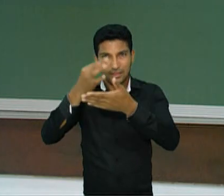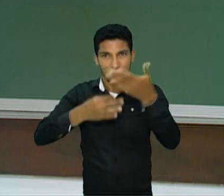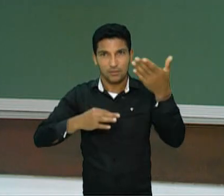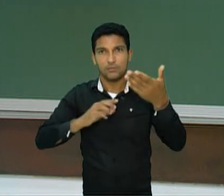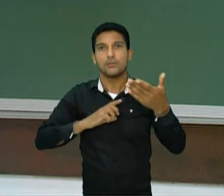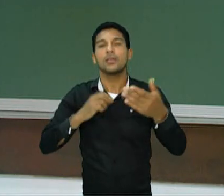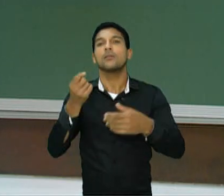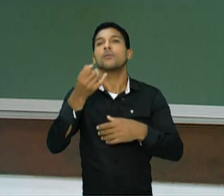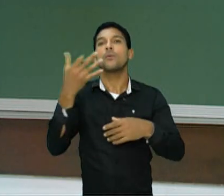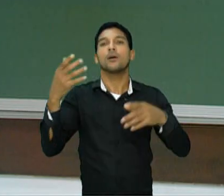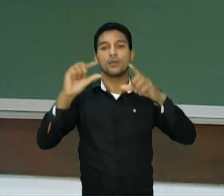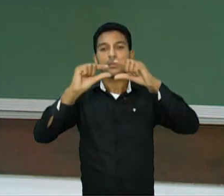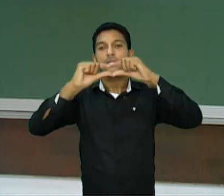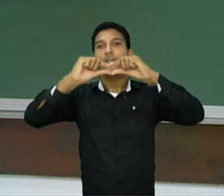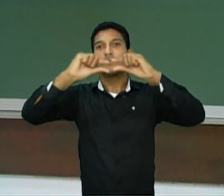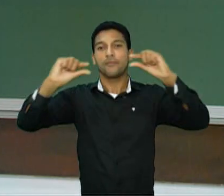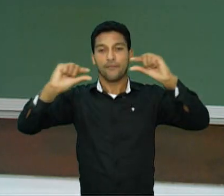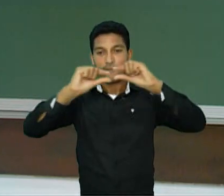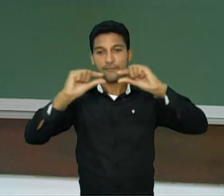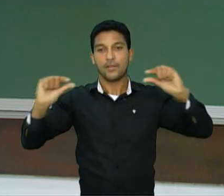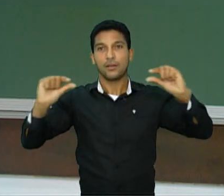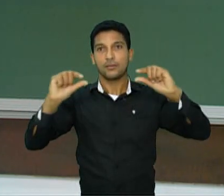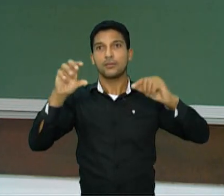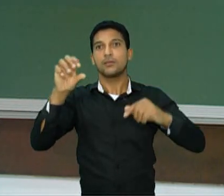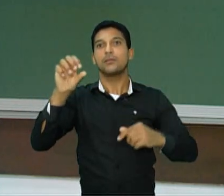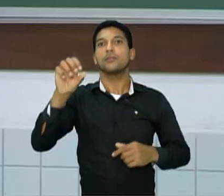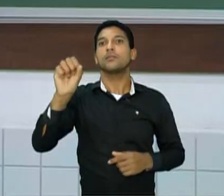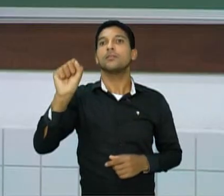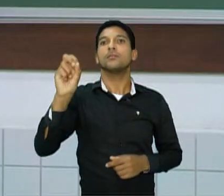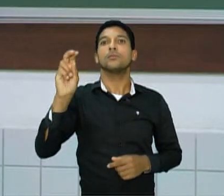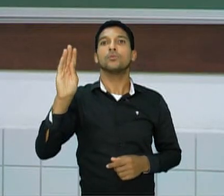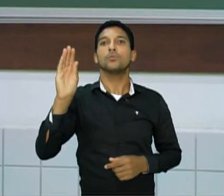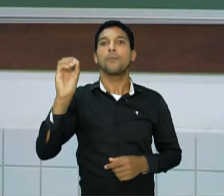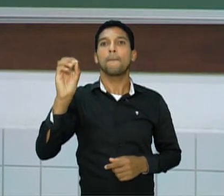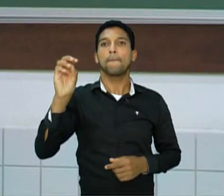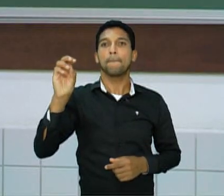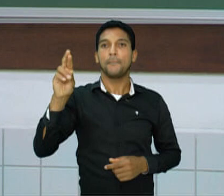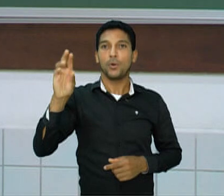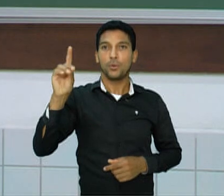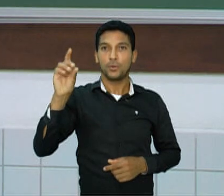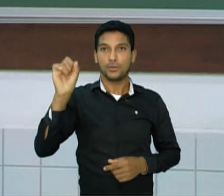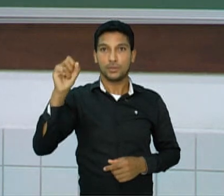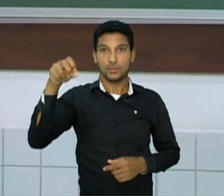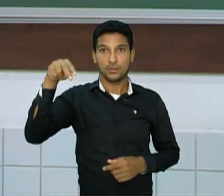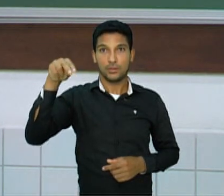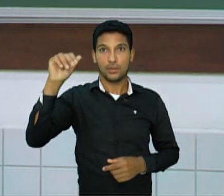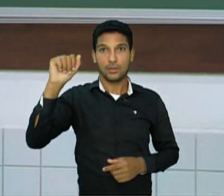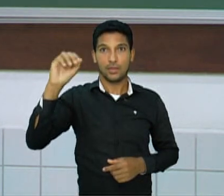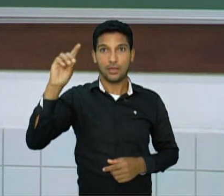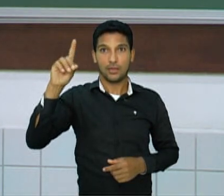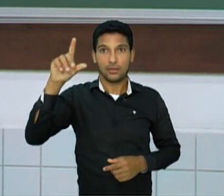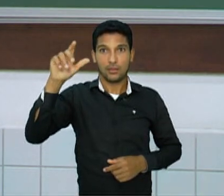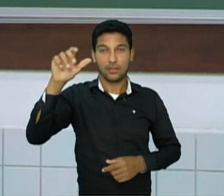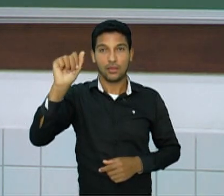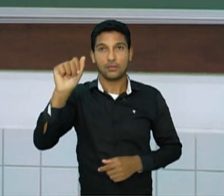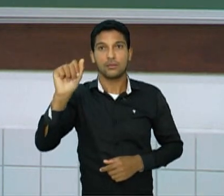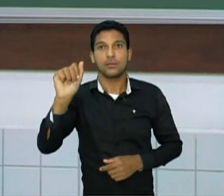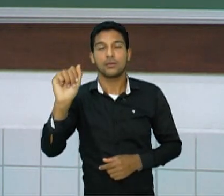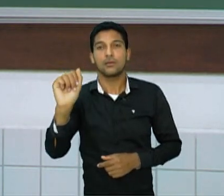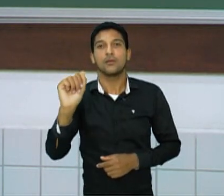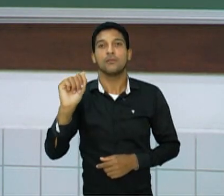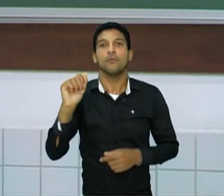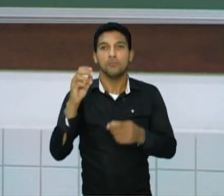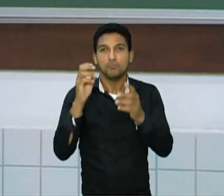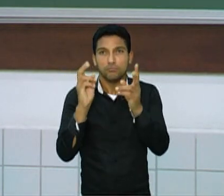texto. Tem oração de todo tipo. Parece que ela é mais difícil, mas quando você aprende, você vai ver que ela é a mais fácil de